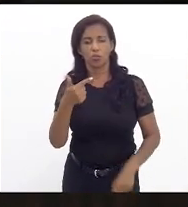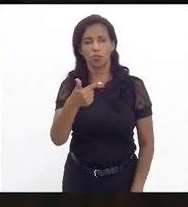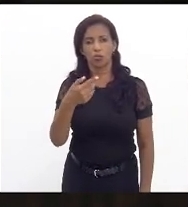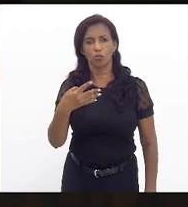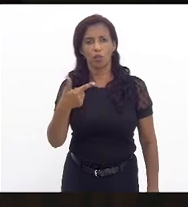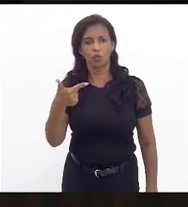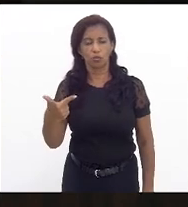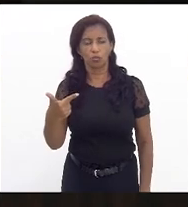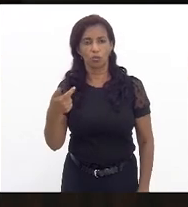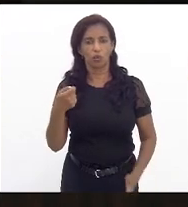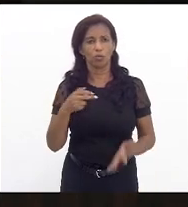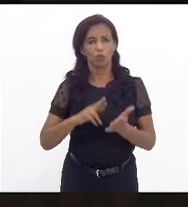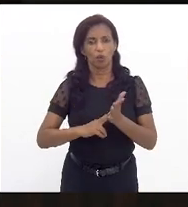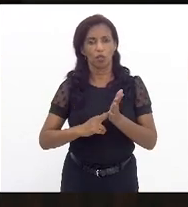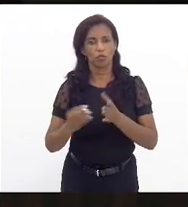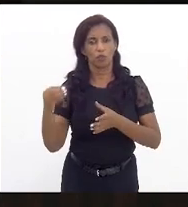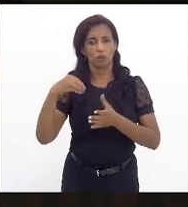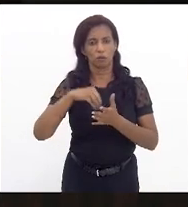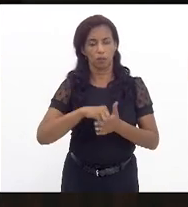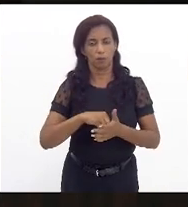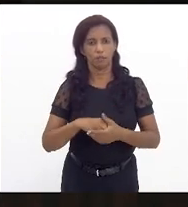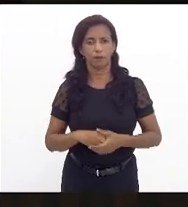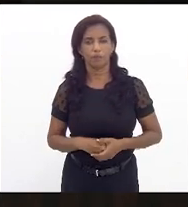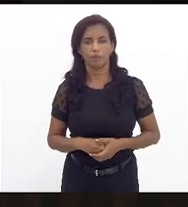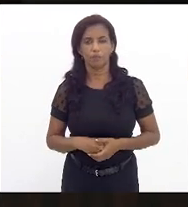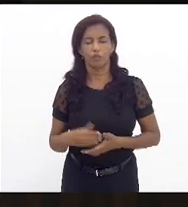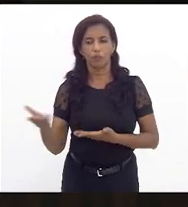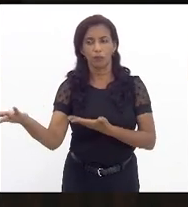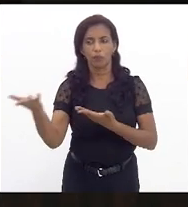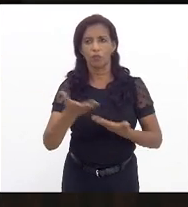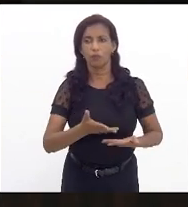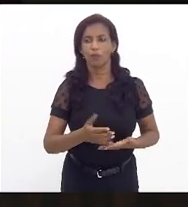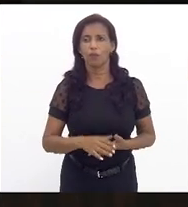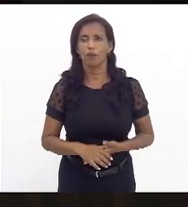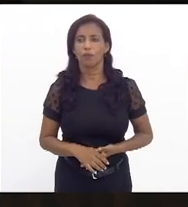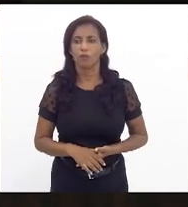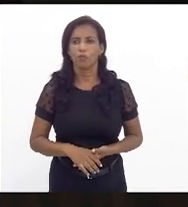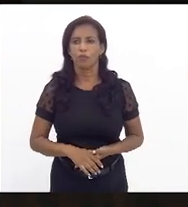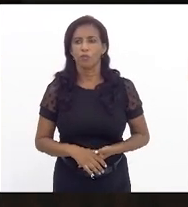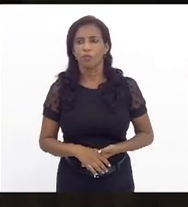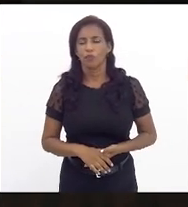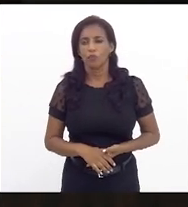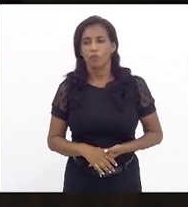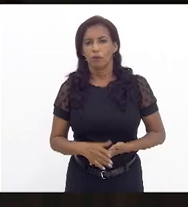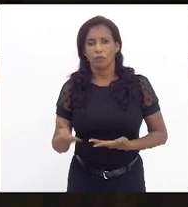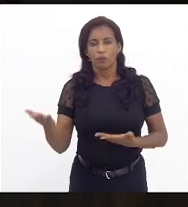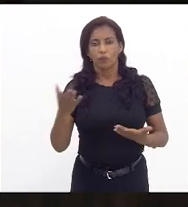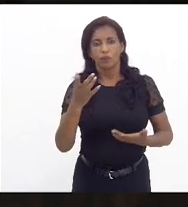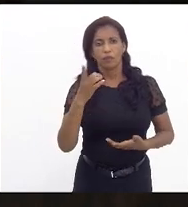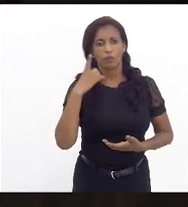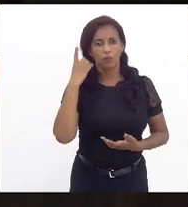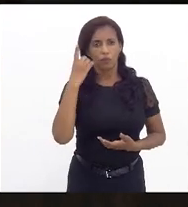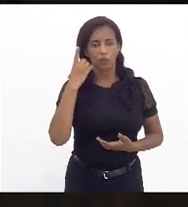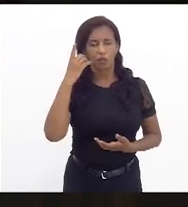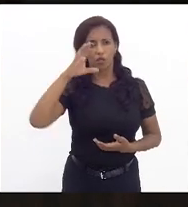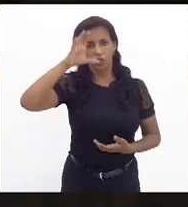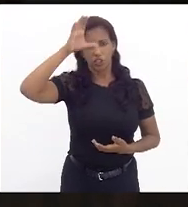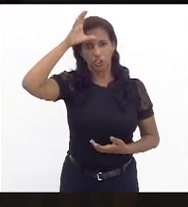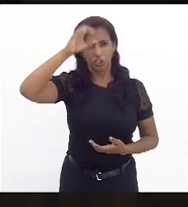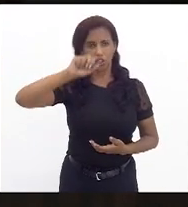242 do Regimento Interno. Convido a nobre deputada Tia Ju